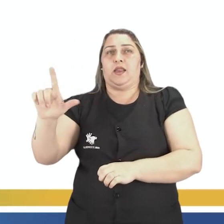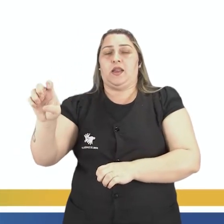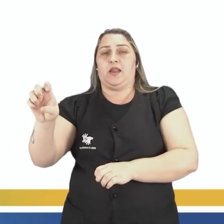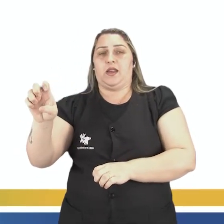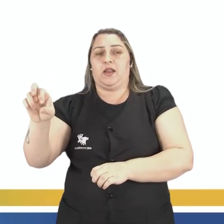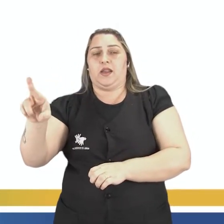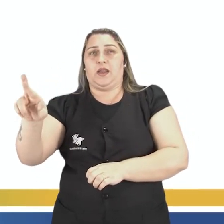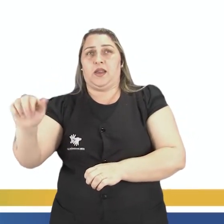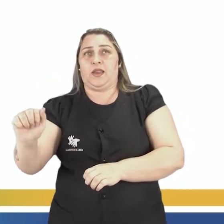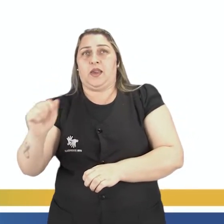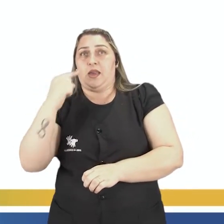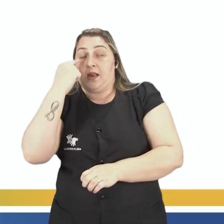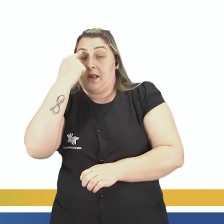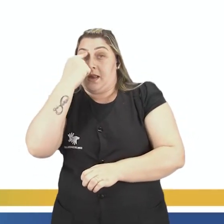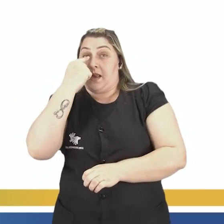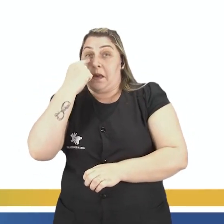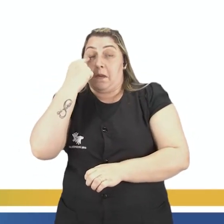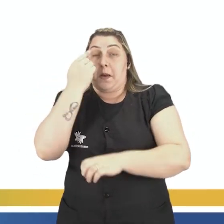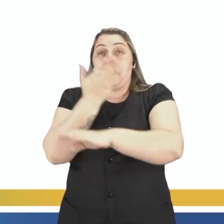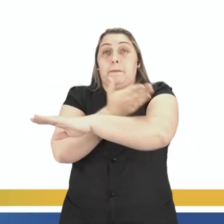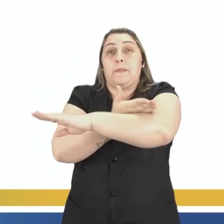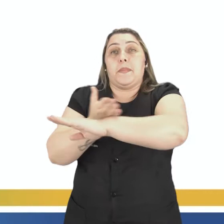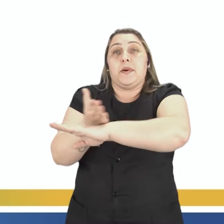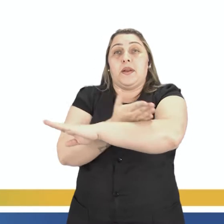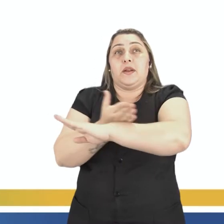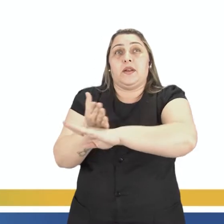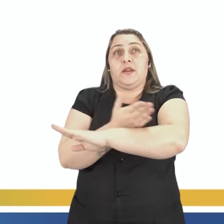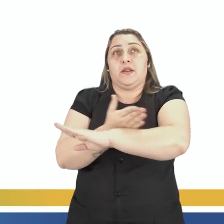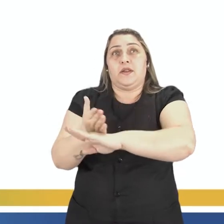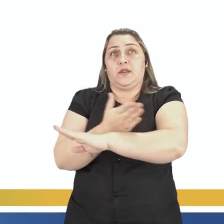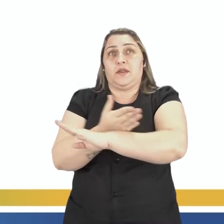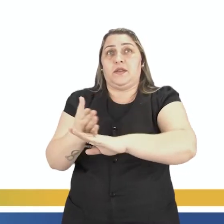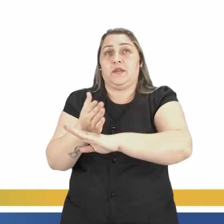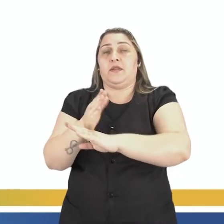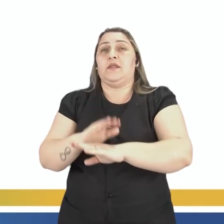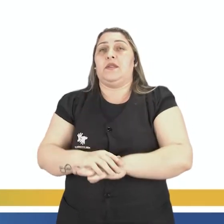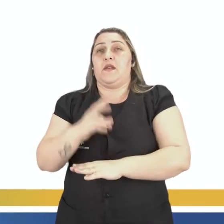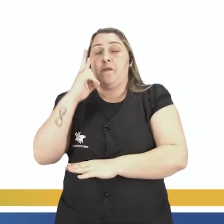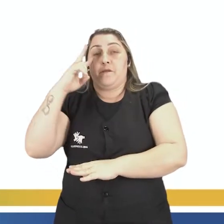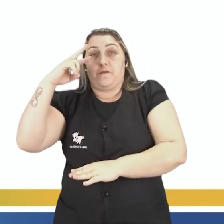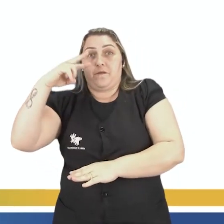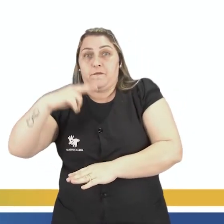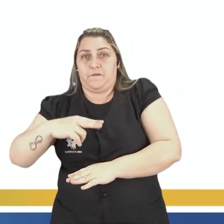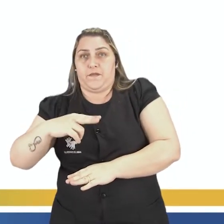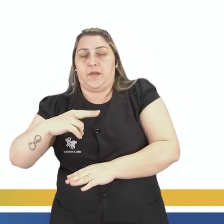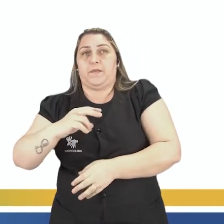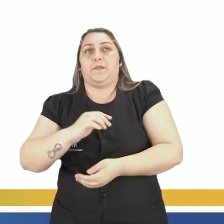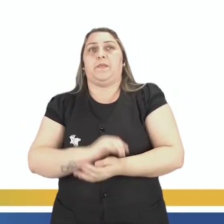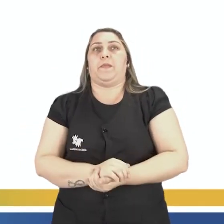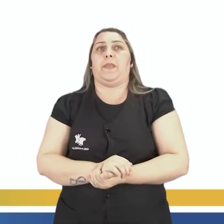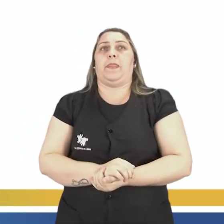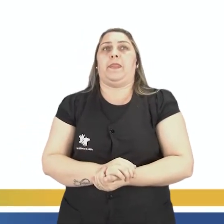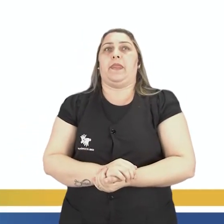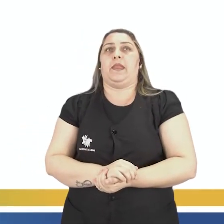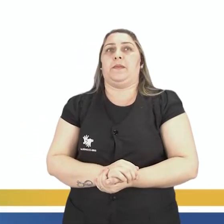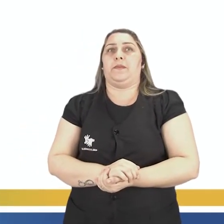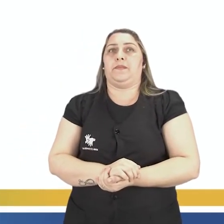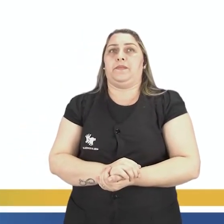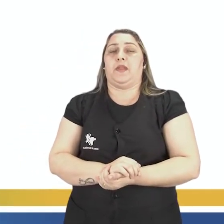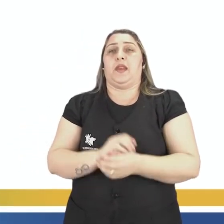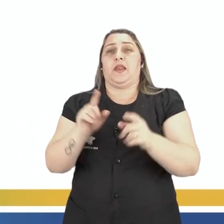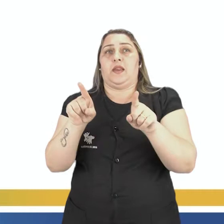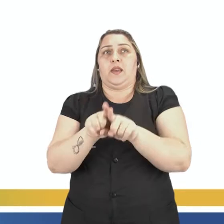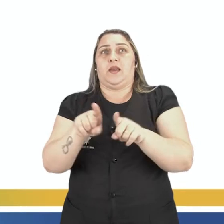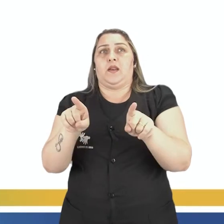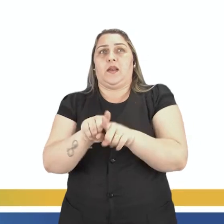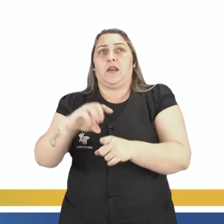é aquela parte branca do olho que nós podemos olhar a olho nu. Então, também